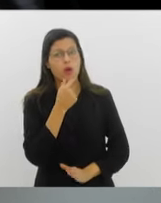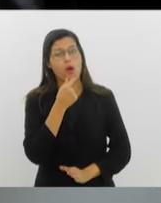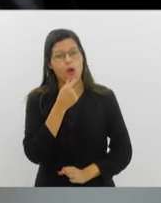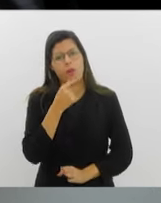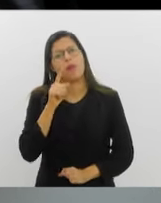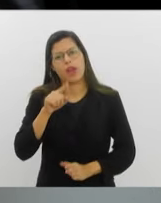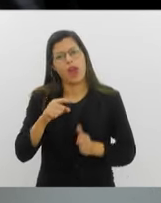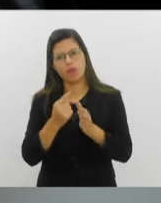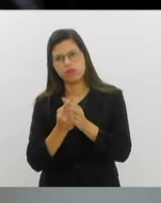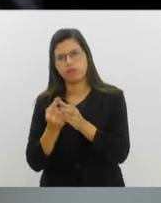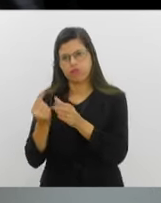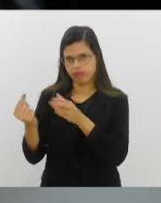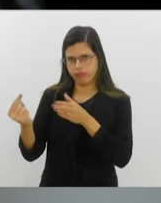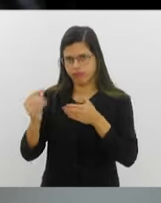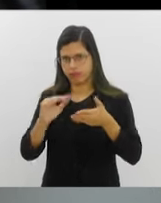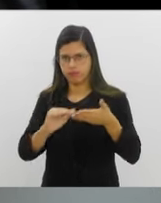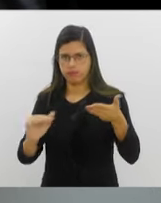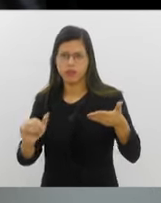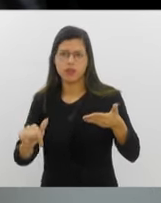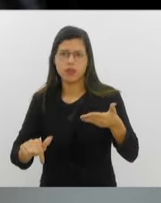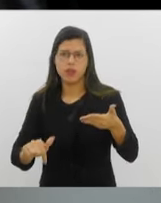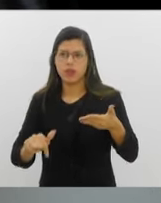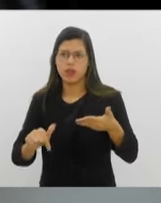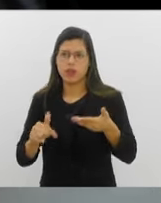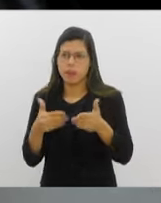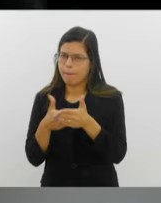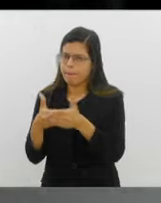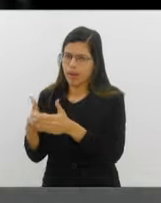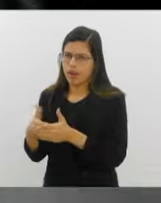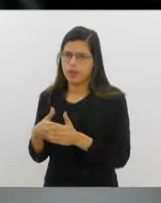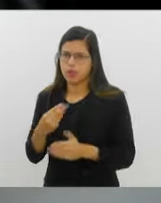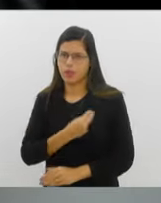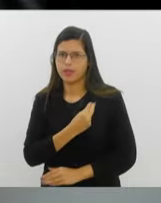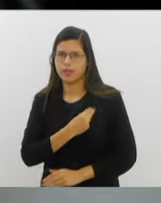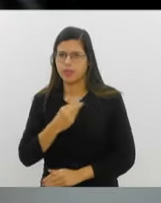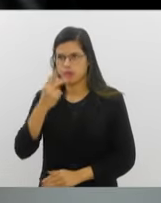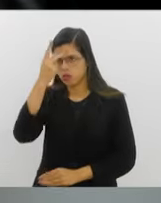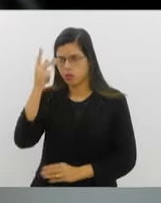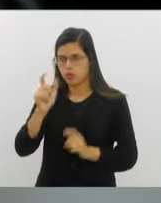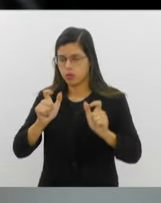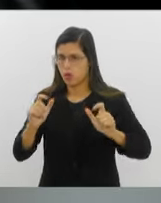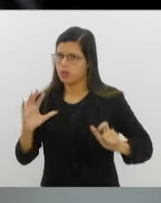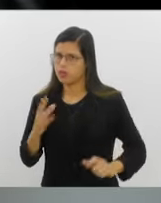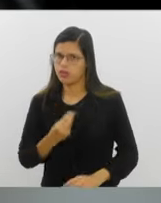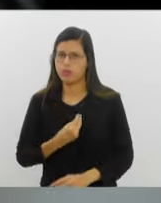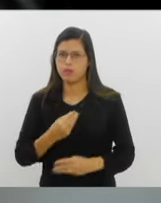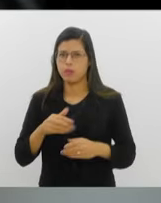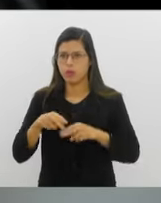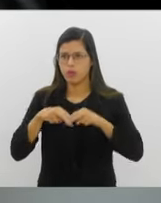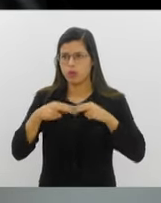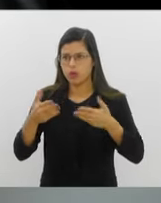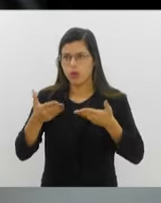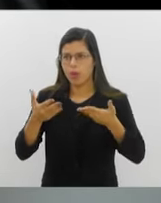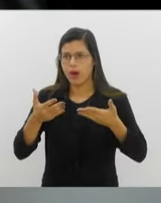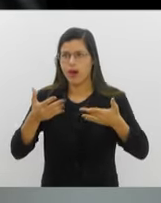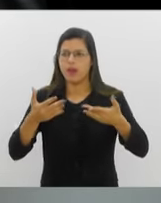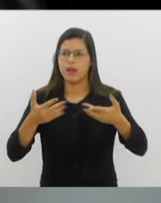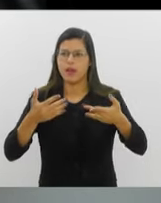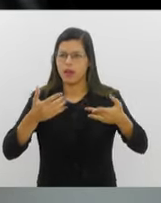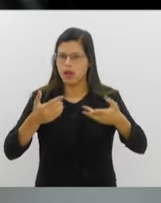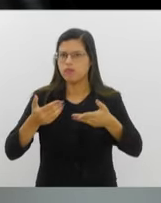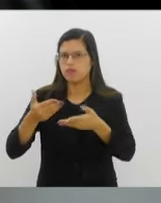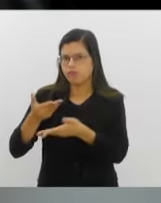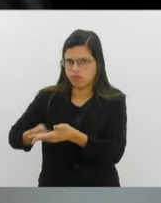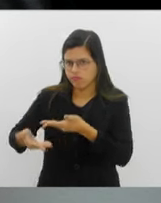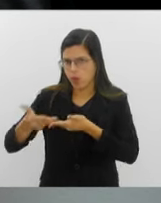de discriminação negativa que vai impedir a participação de pessoas trans. Então, nesse sentido, eu queria dialogar com a deputada Élica, né, para fazer um voto com